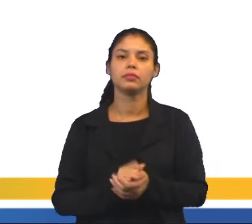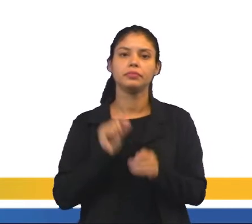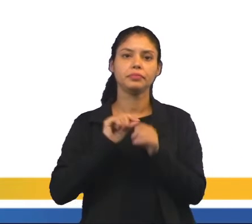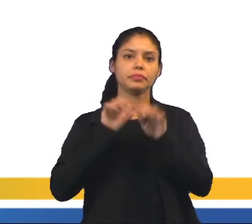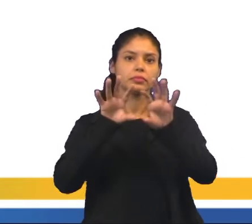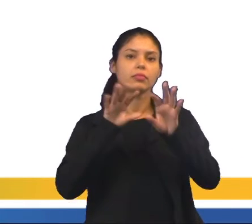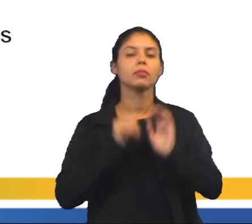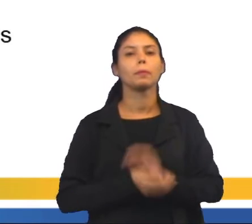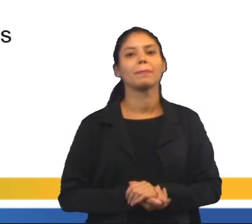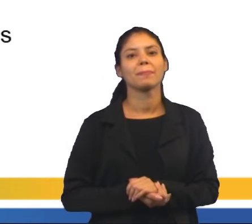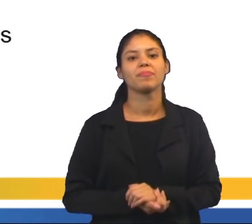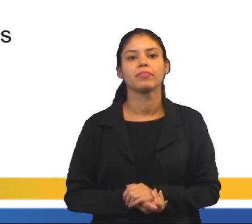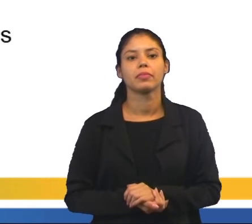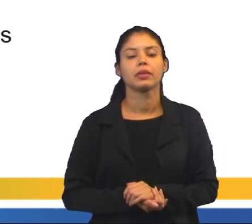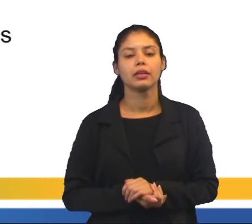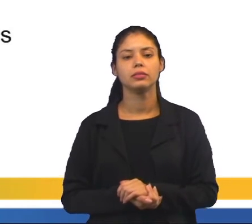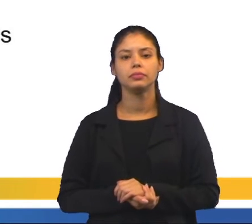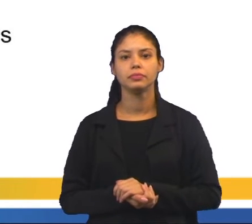fazendo isso.